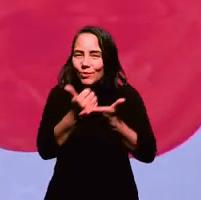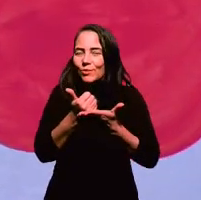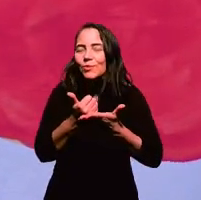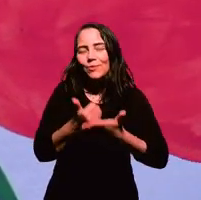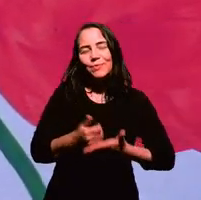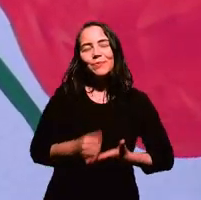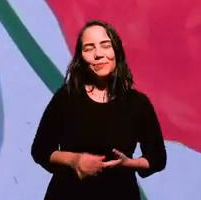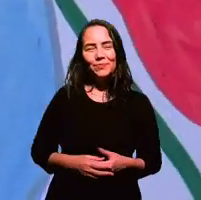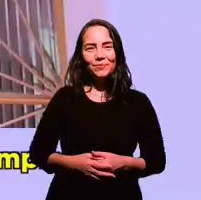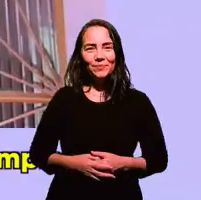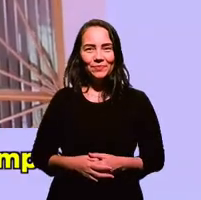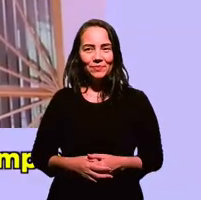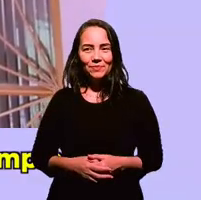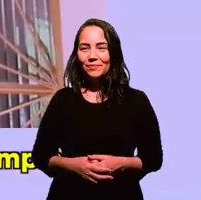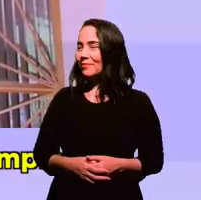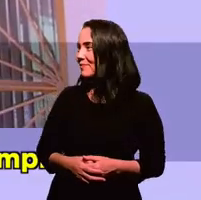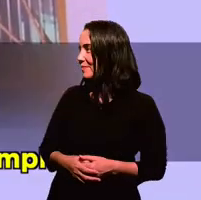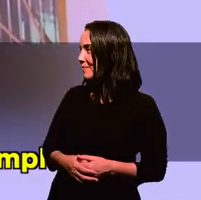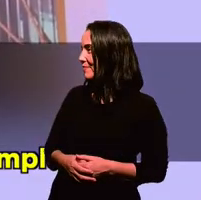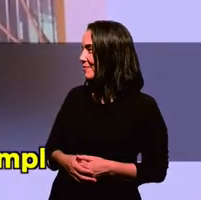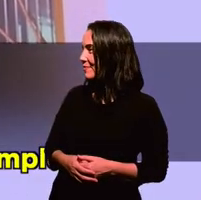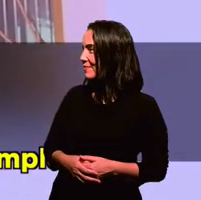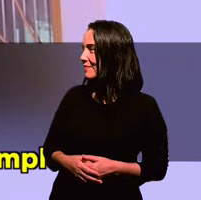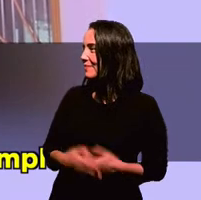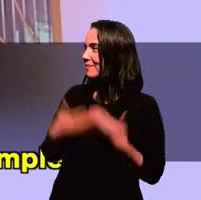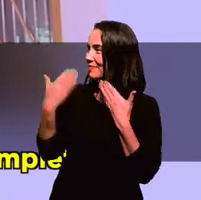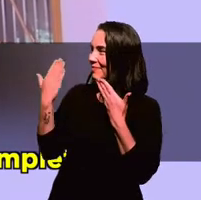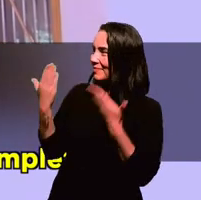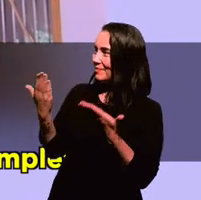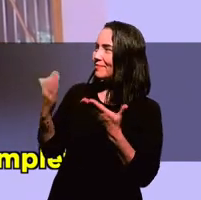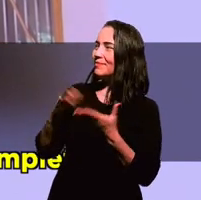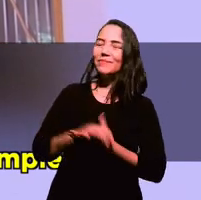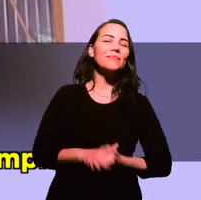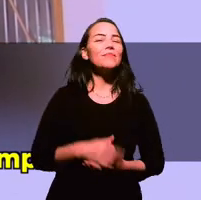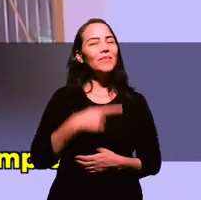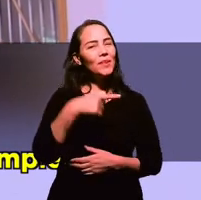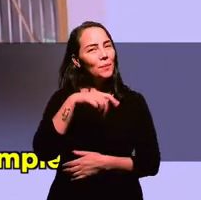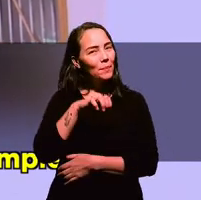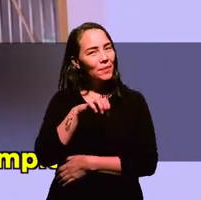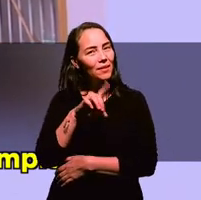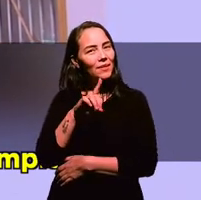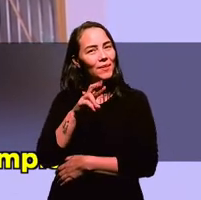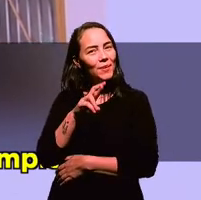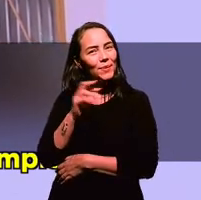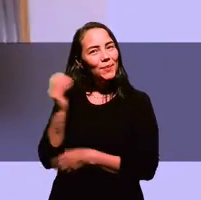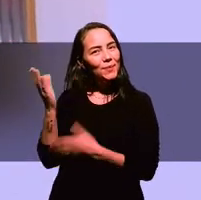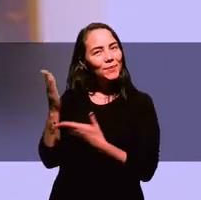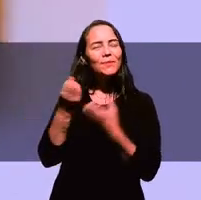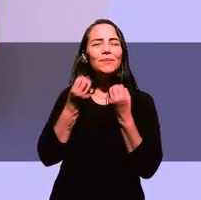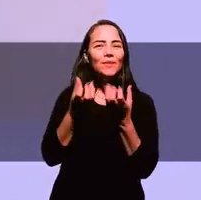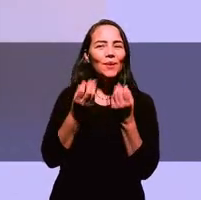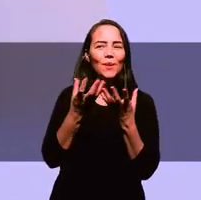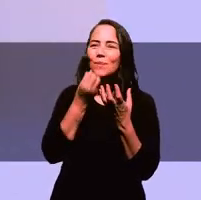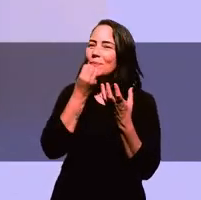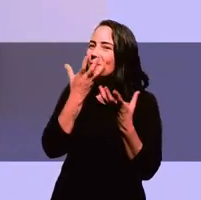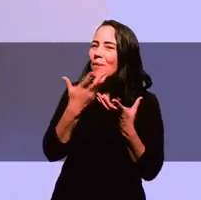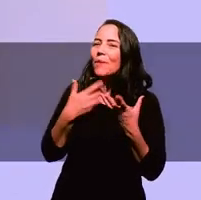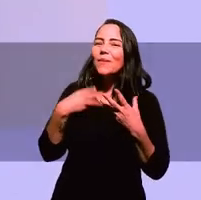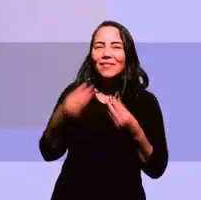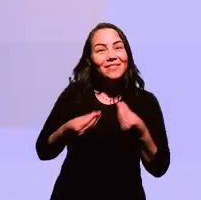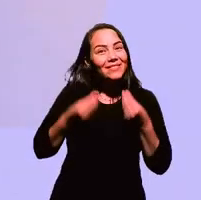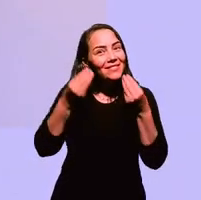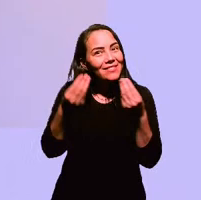desta forma. E uma coisa que eu observei que faltou aqui na casa, que não está completa, eu vou